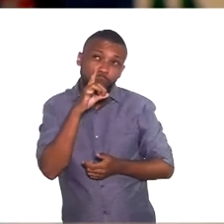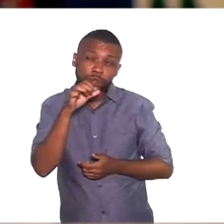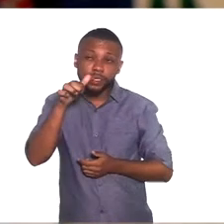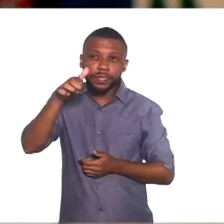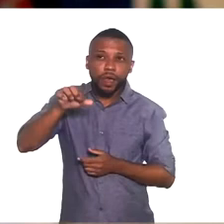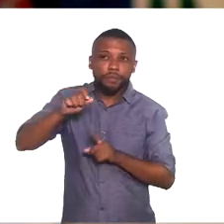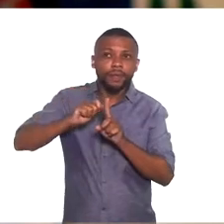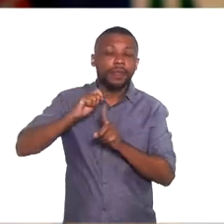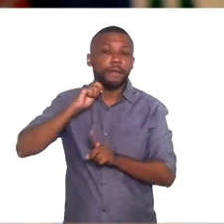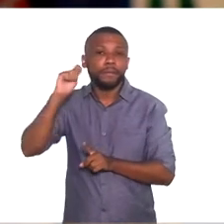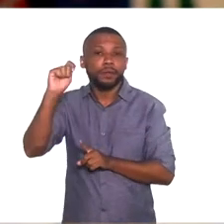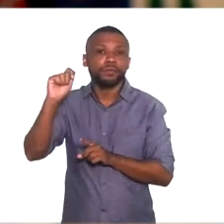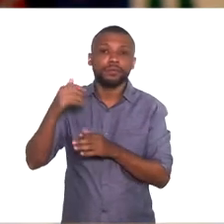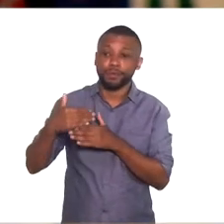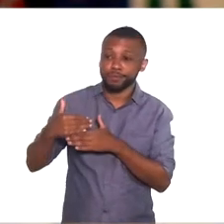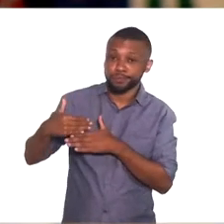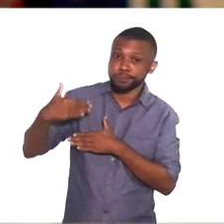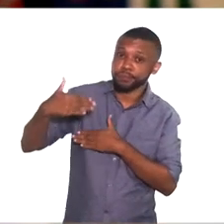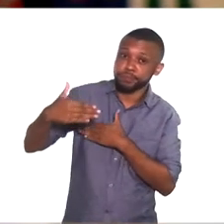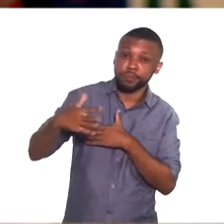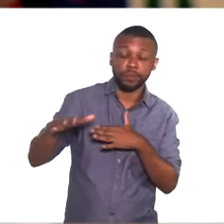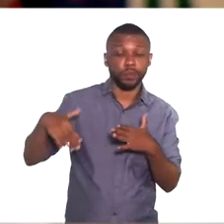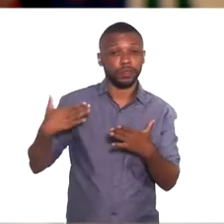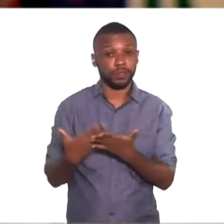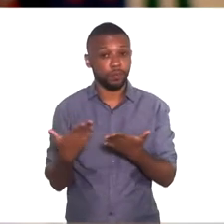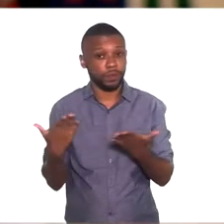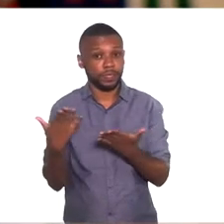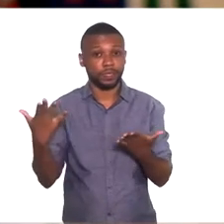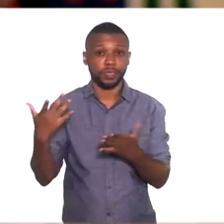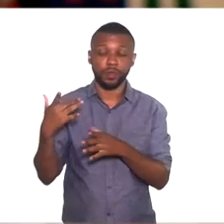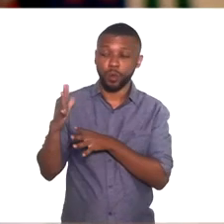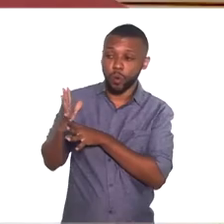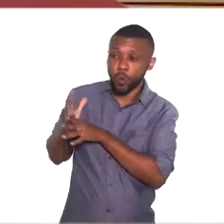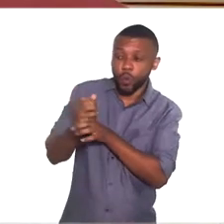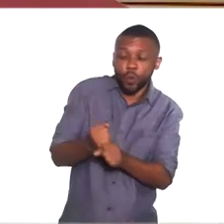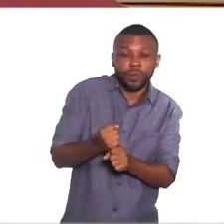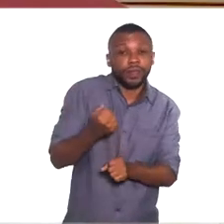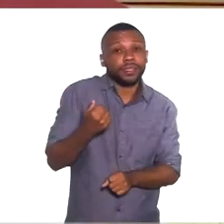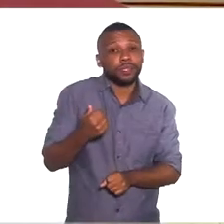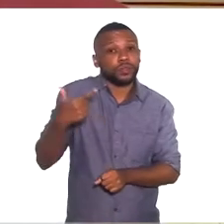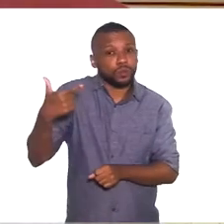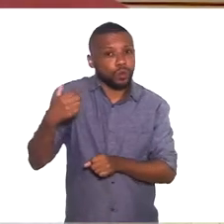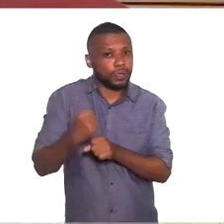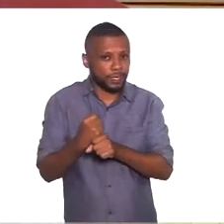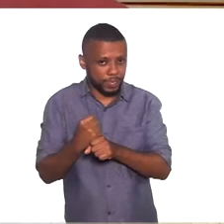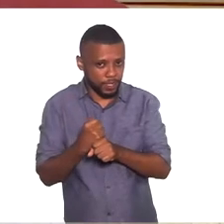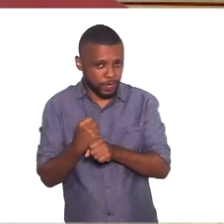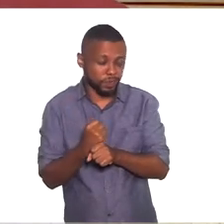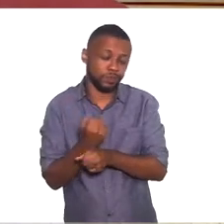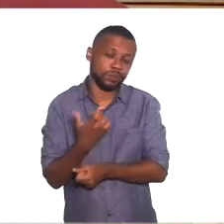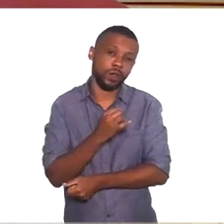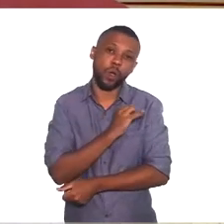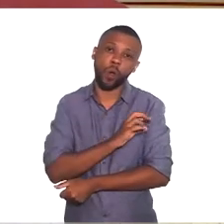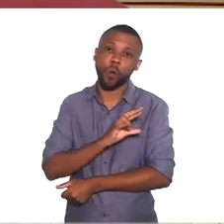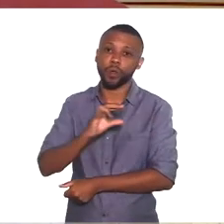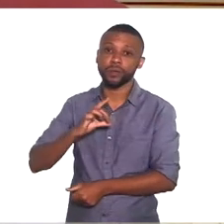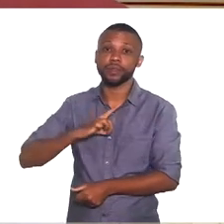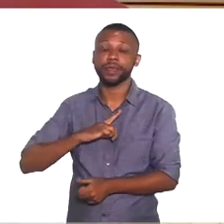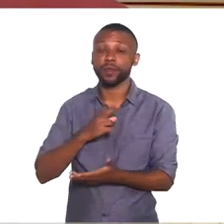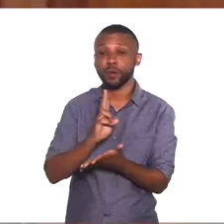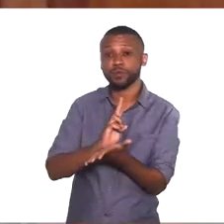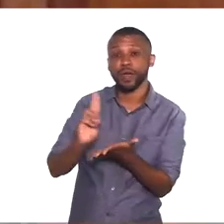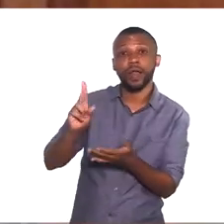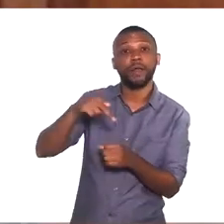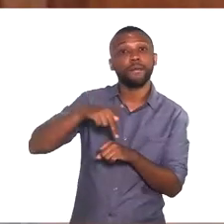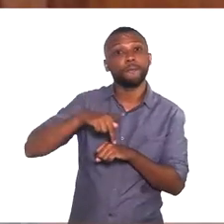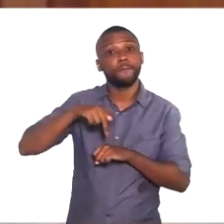época Dezenove de Abril domingo cai e caiu no 19 e justamente daí para frente nós estamos aqui aos 12